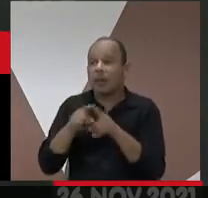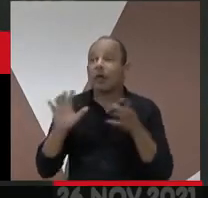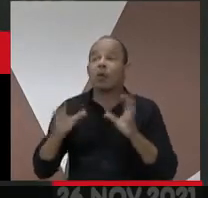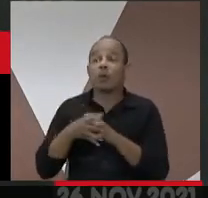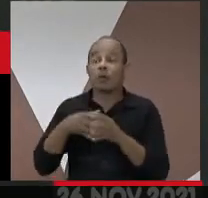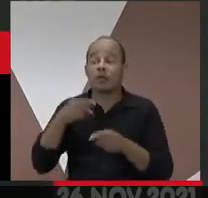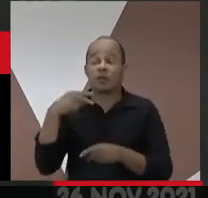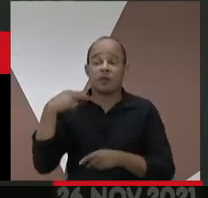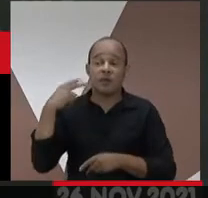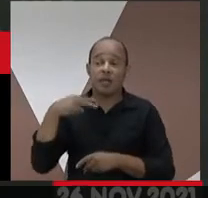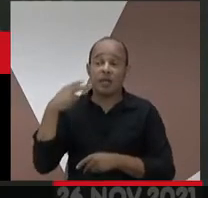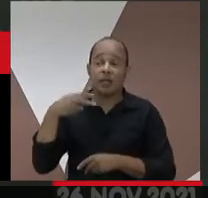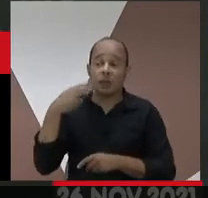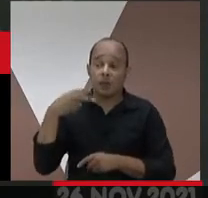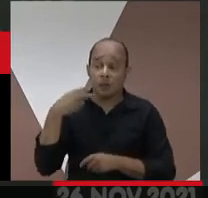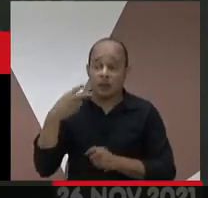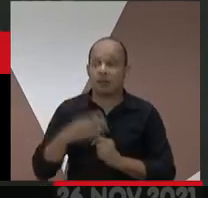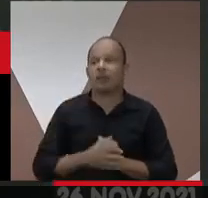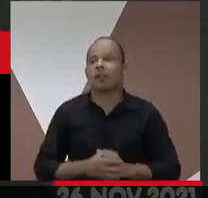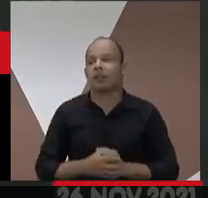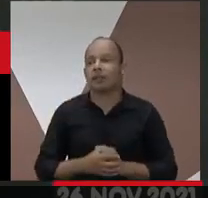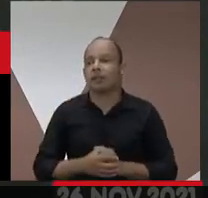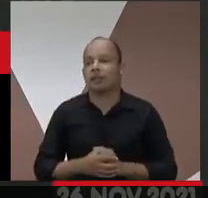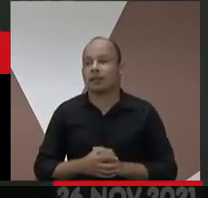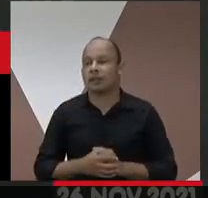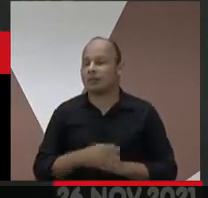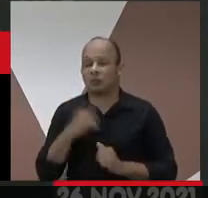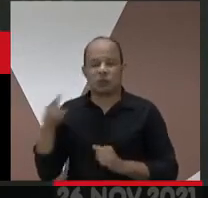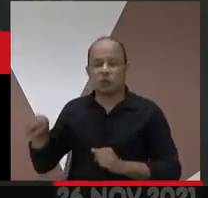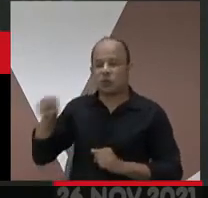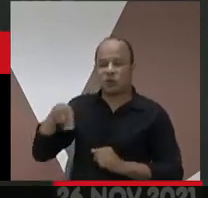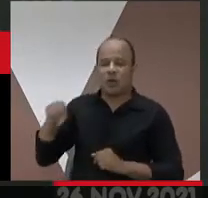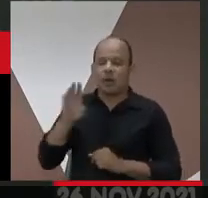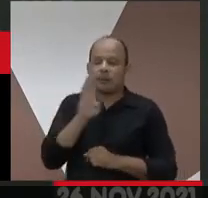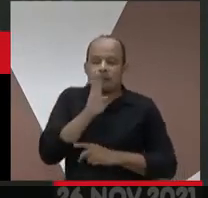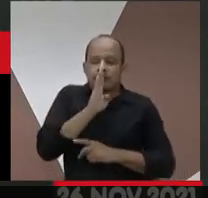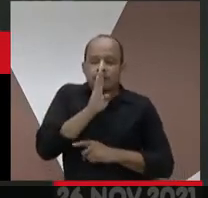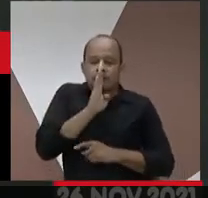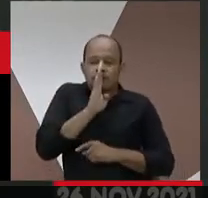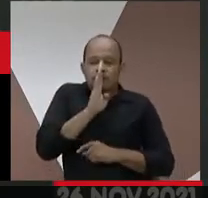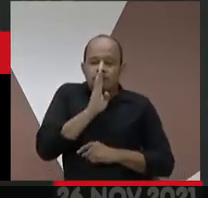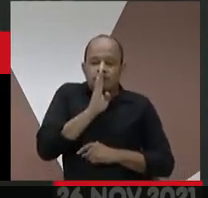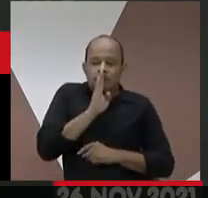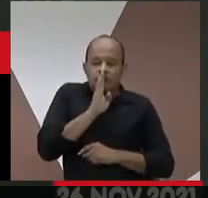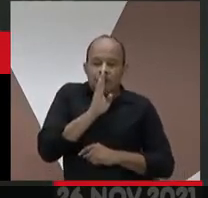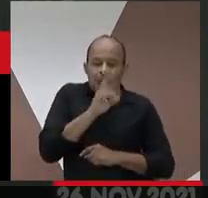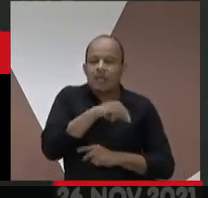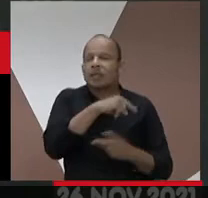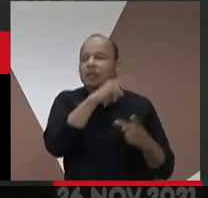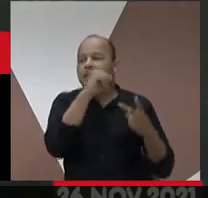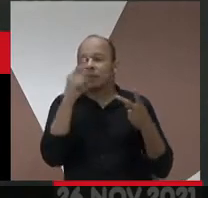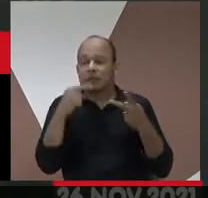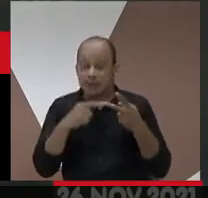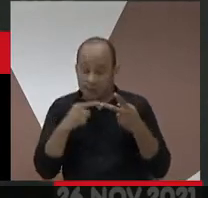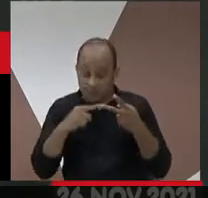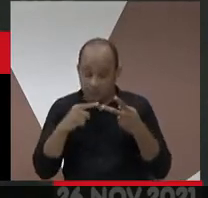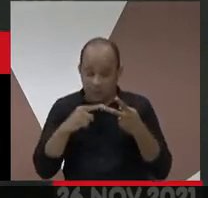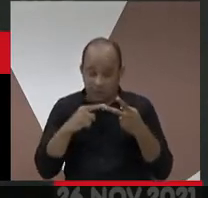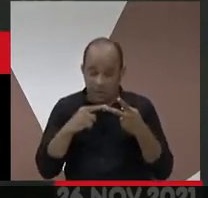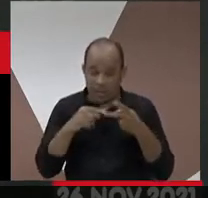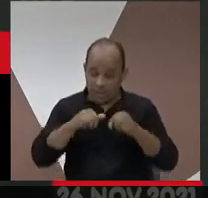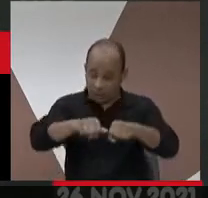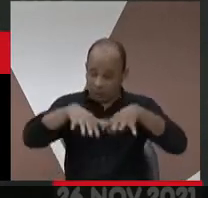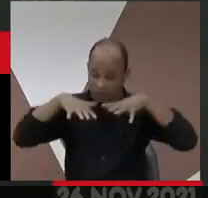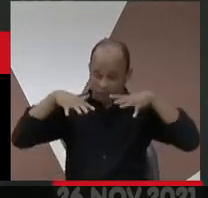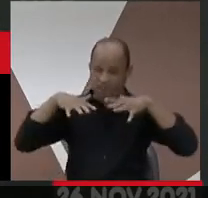se mantiveram estranhamente em absoluto silêncio. Já na segunda audiência pública mencionada, uma equipe da Prefeitura de